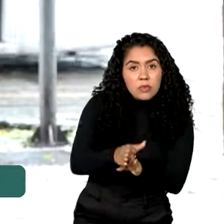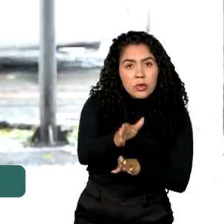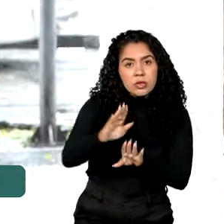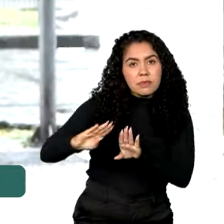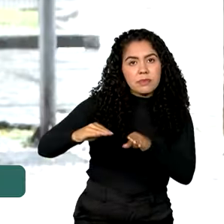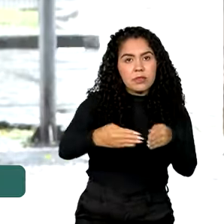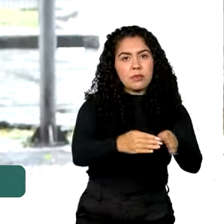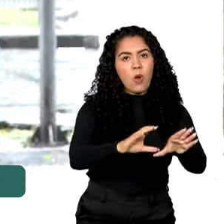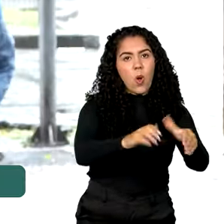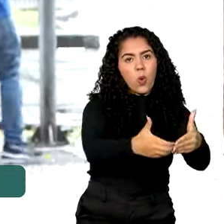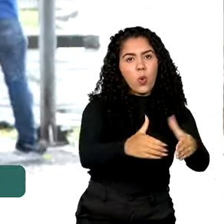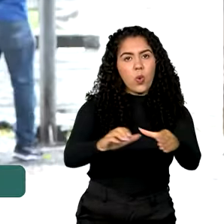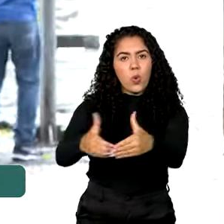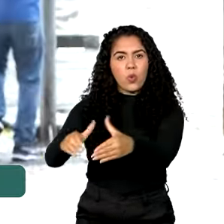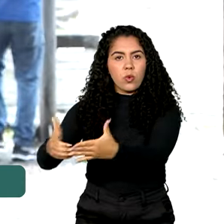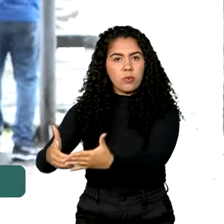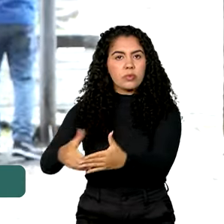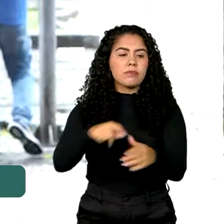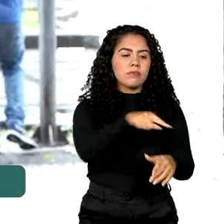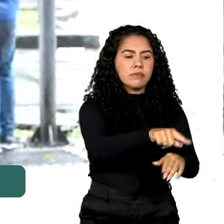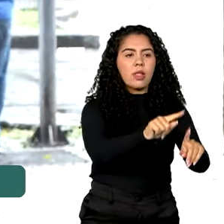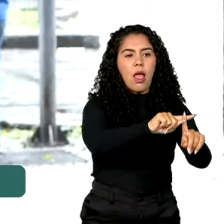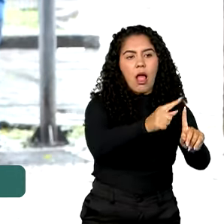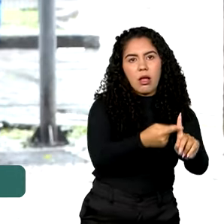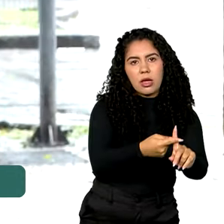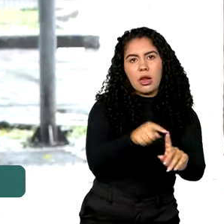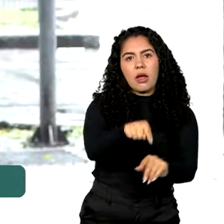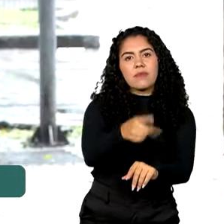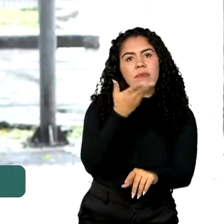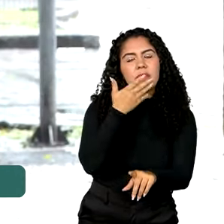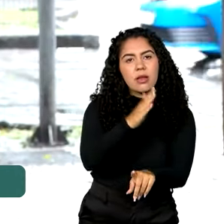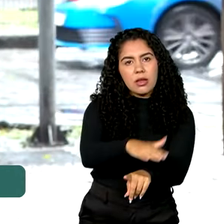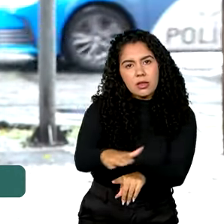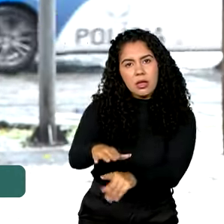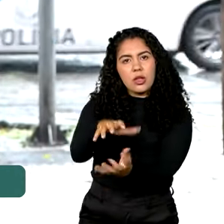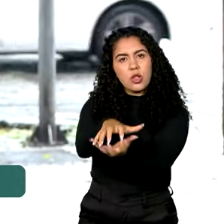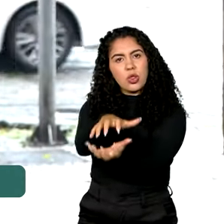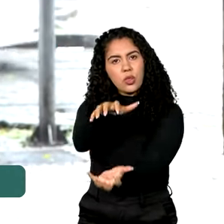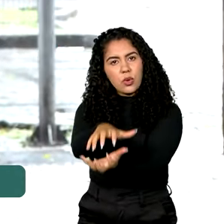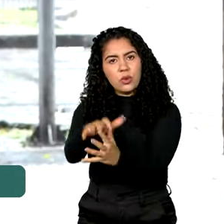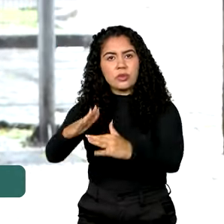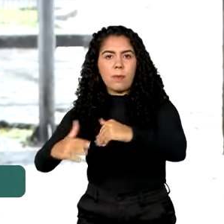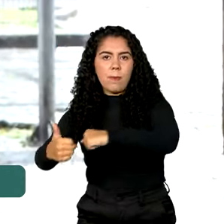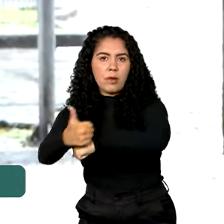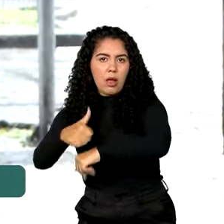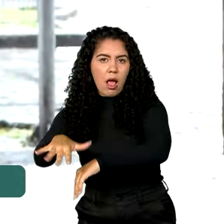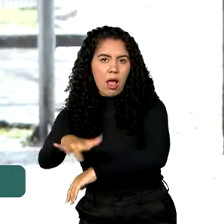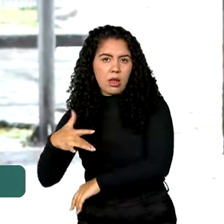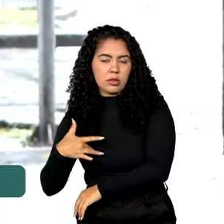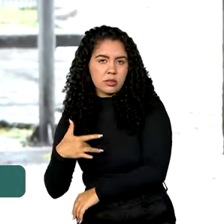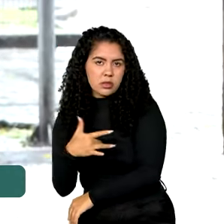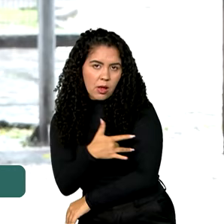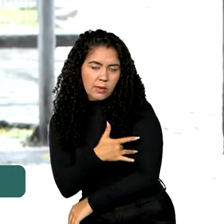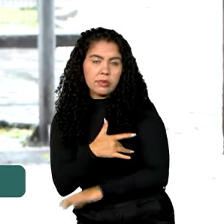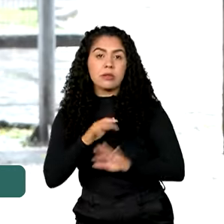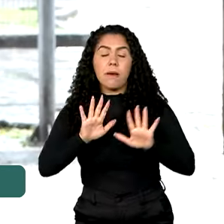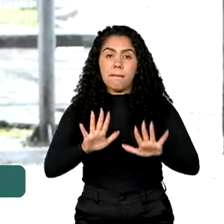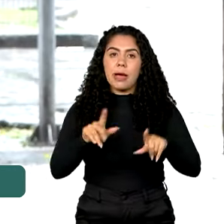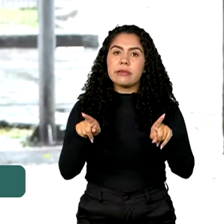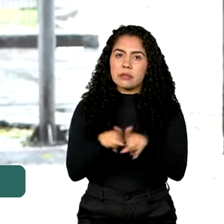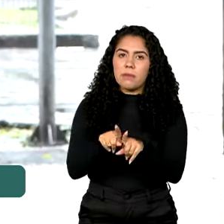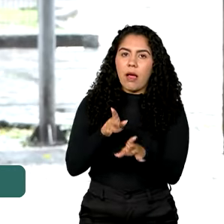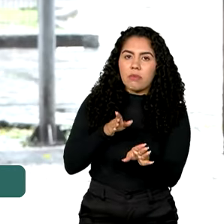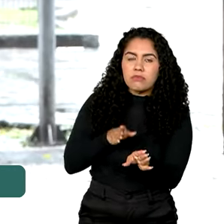grupos prioritários, como grávidas, idosos, crianças, profissionais da saúde, entre outros. A vacinação também é indicada